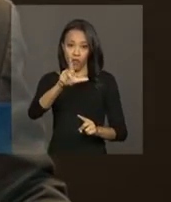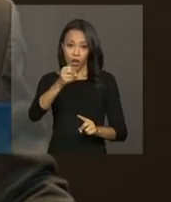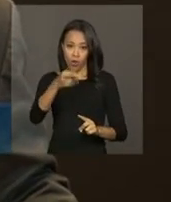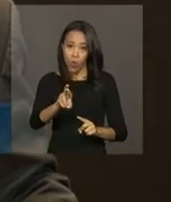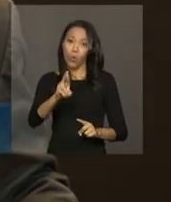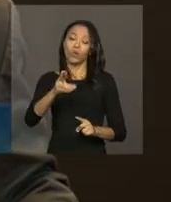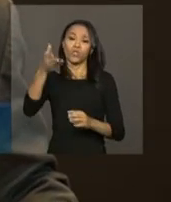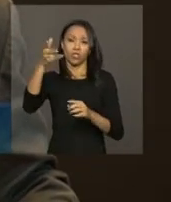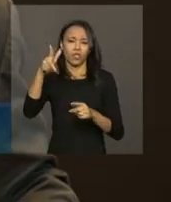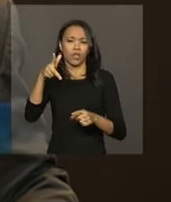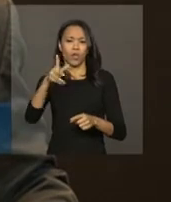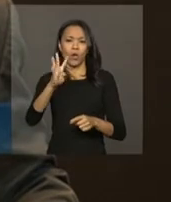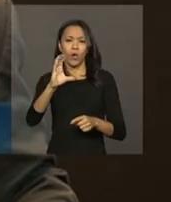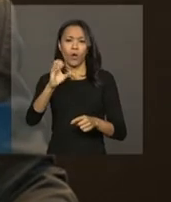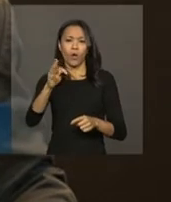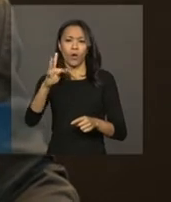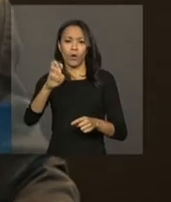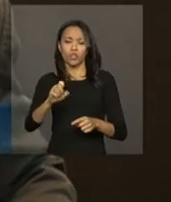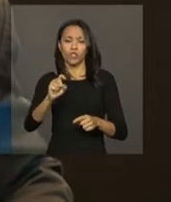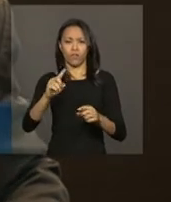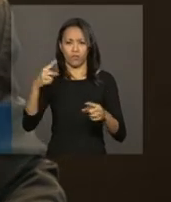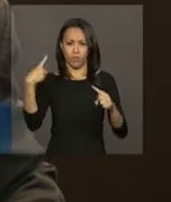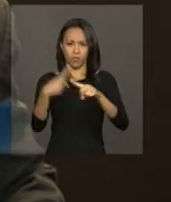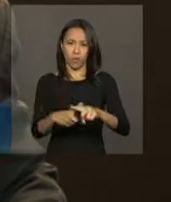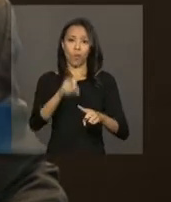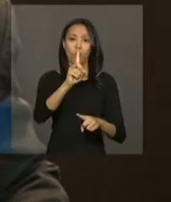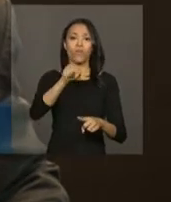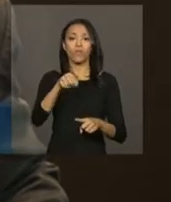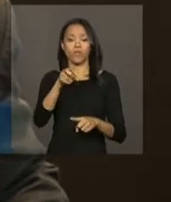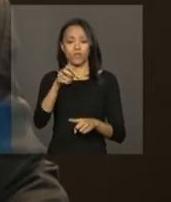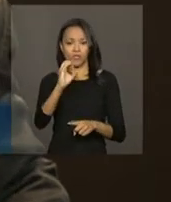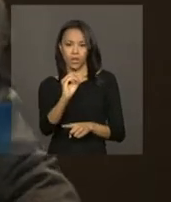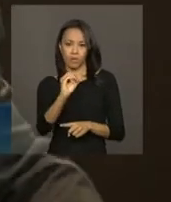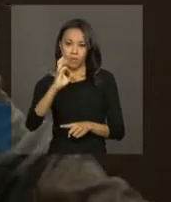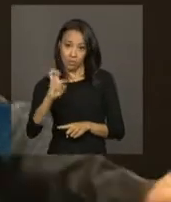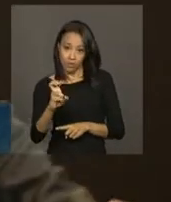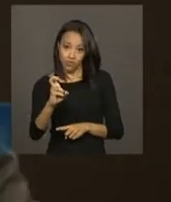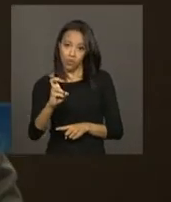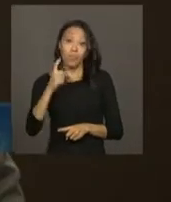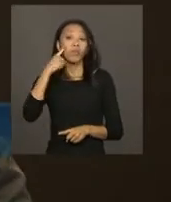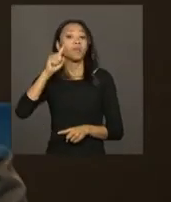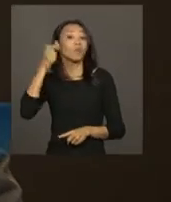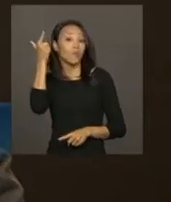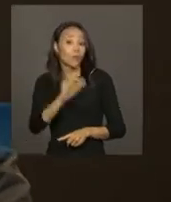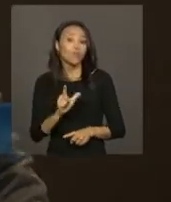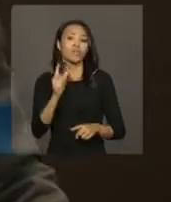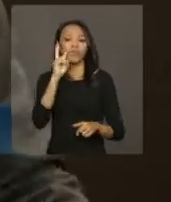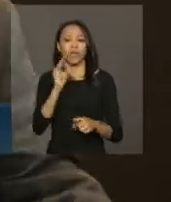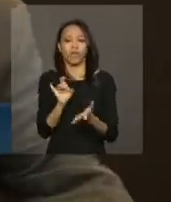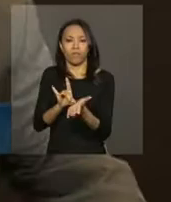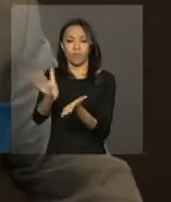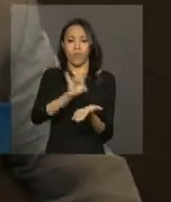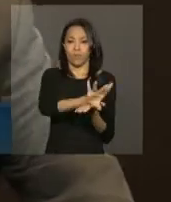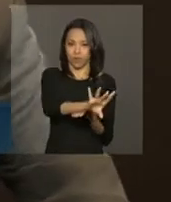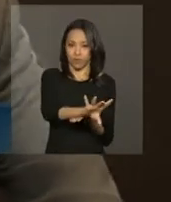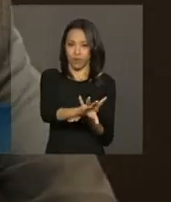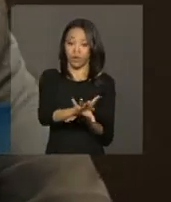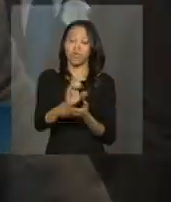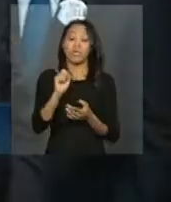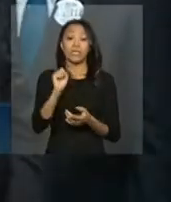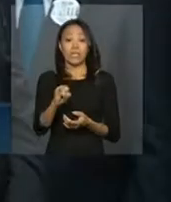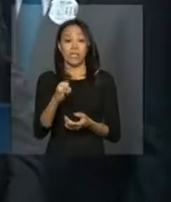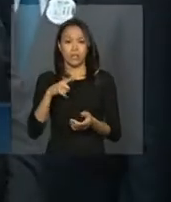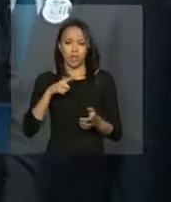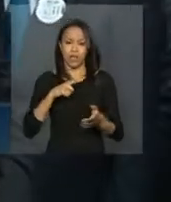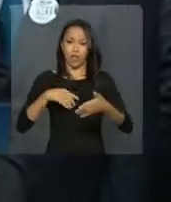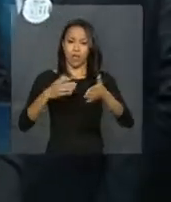da menor proposta dos envelopes por 1,05 obtendo dessa forma o valor de corte Caso existam lances com